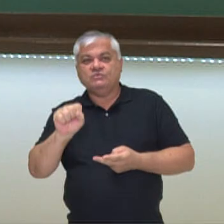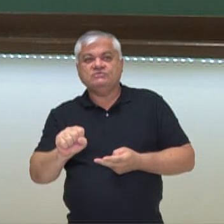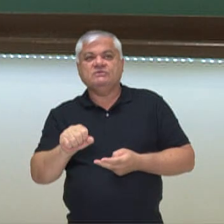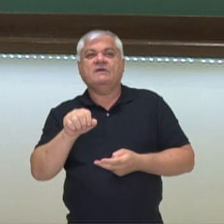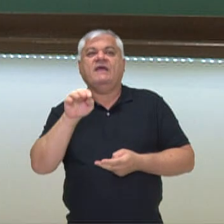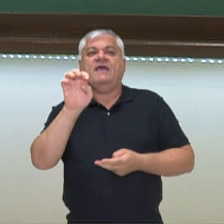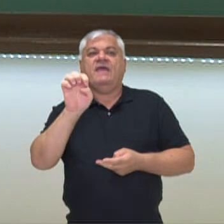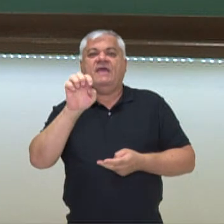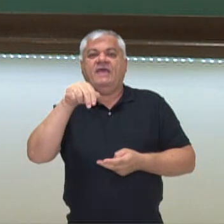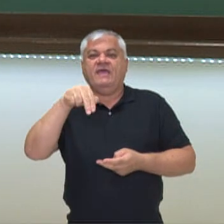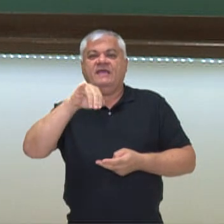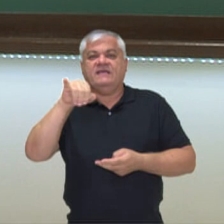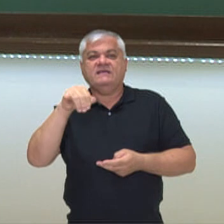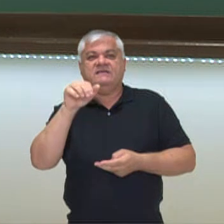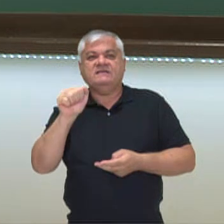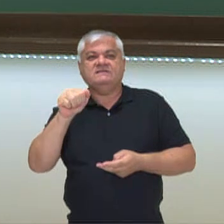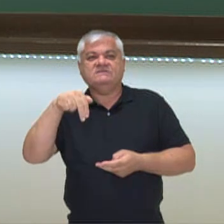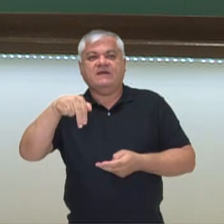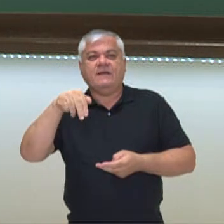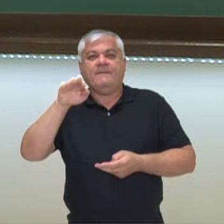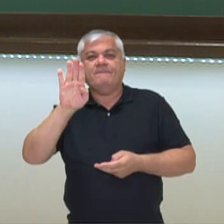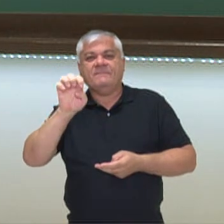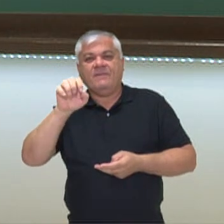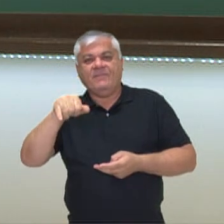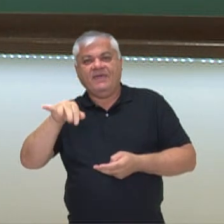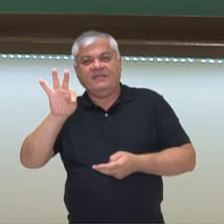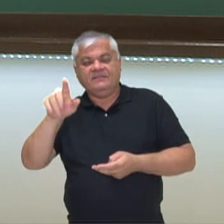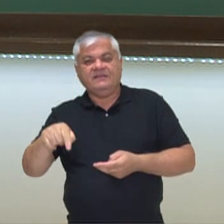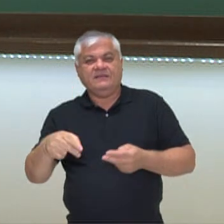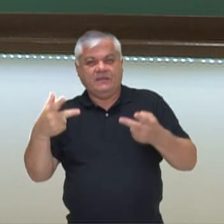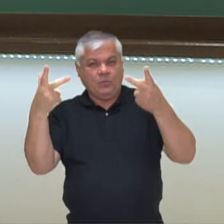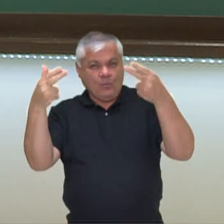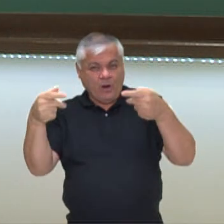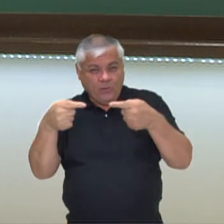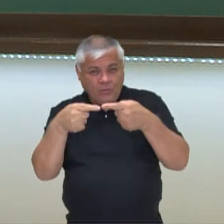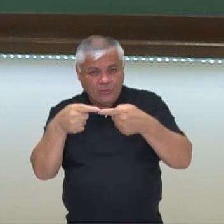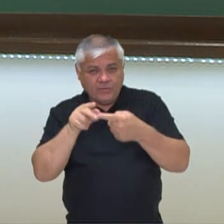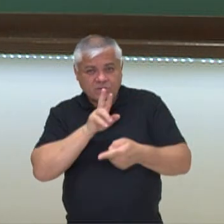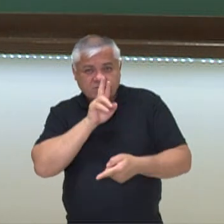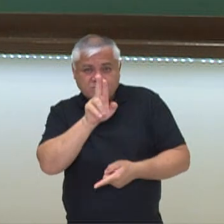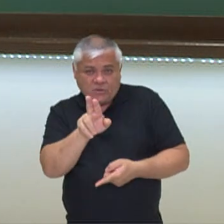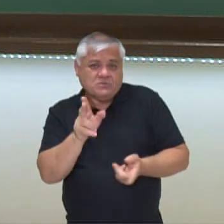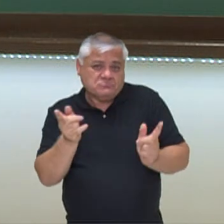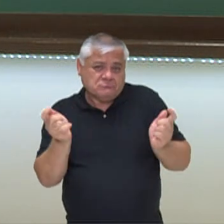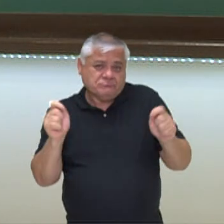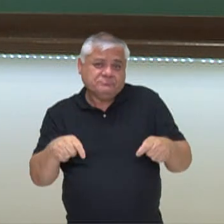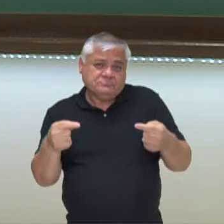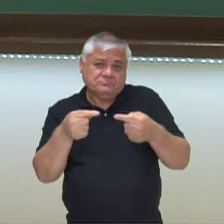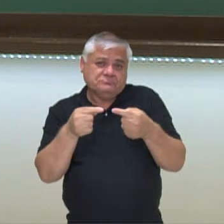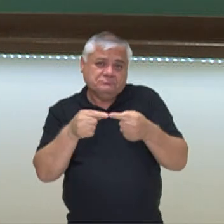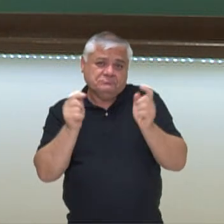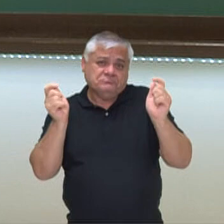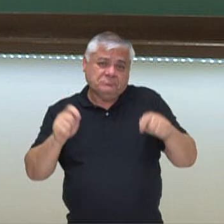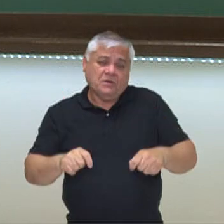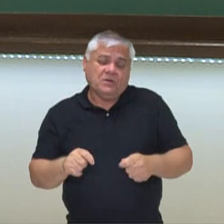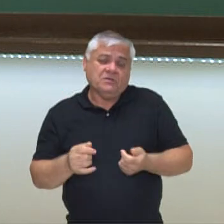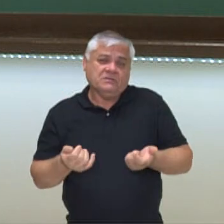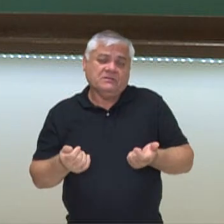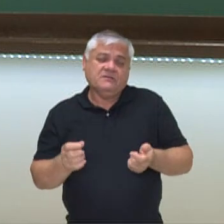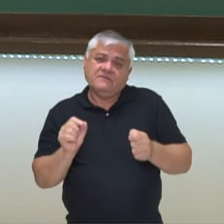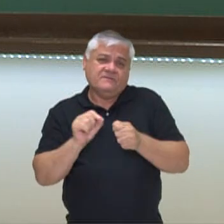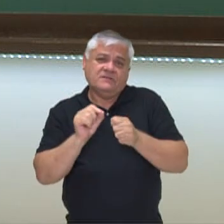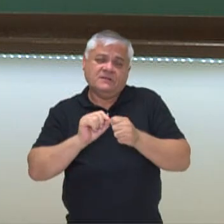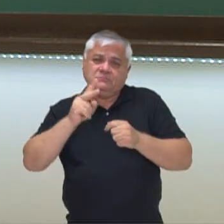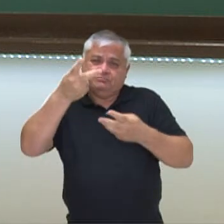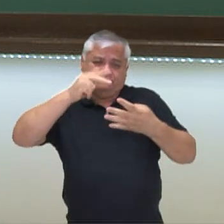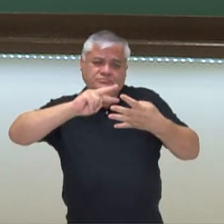Tá aqui a resposta, espero que você tenha feito de forma semelhante, embora seja uma resposta aberta. Se você quisesse, você podia até mudar a